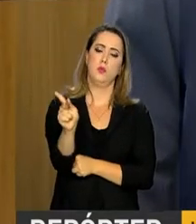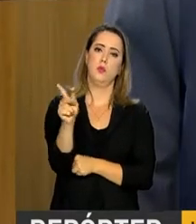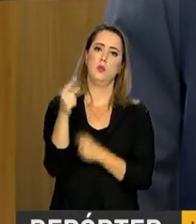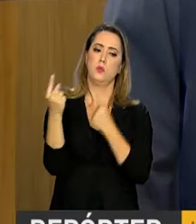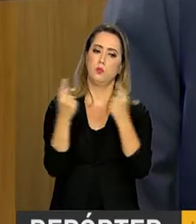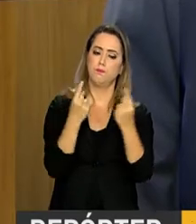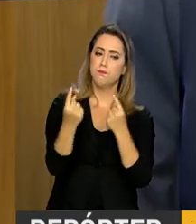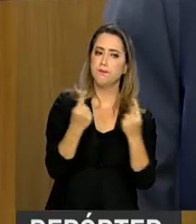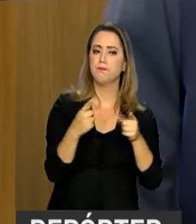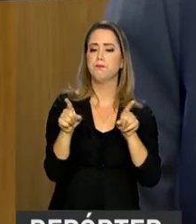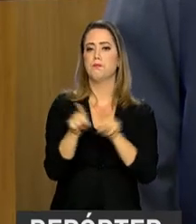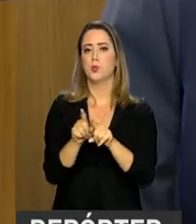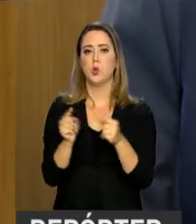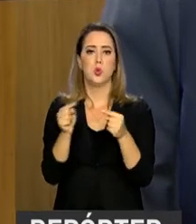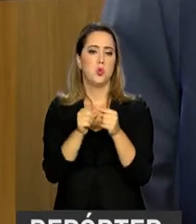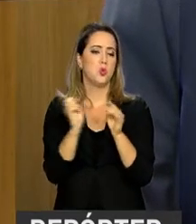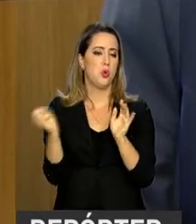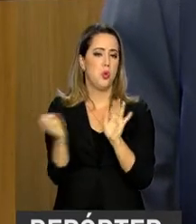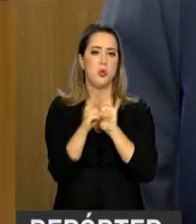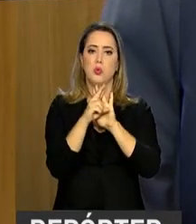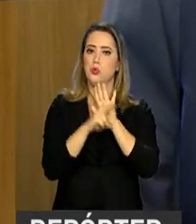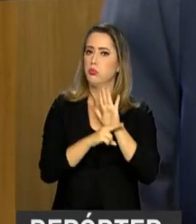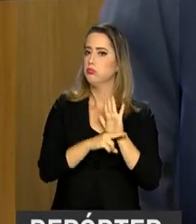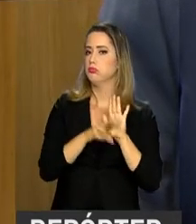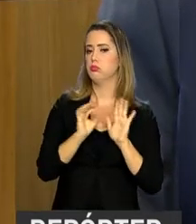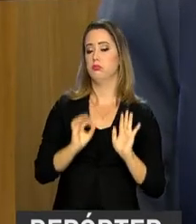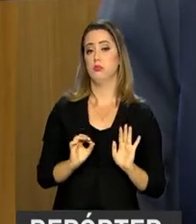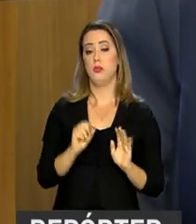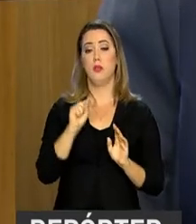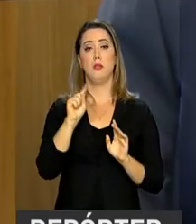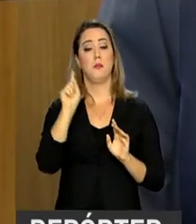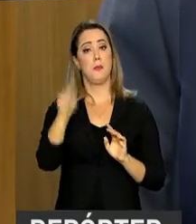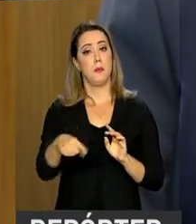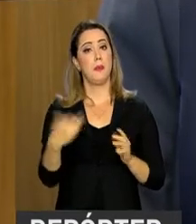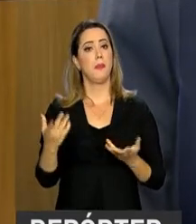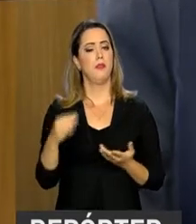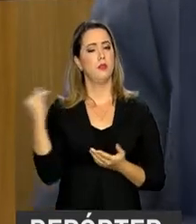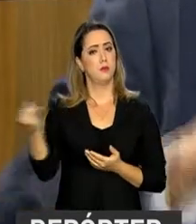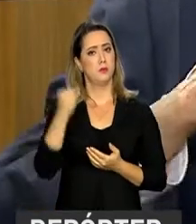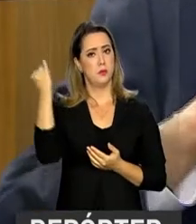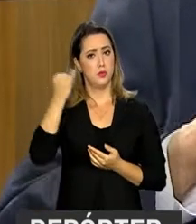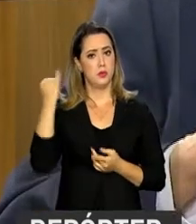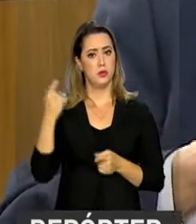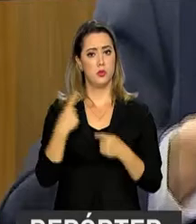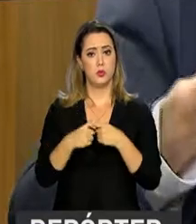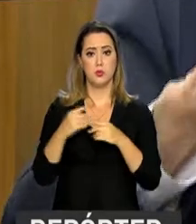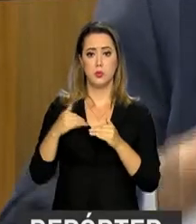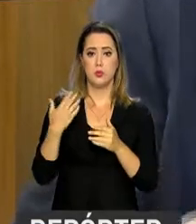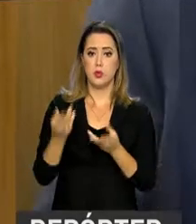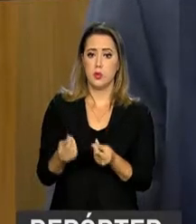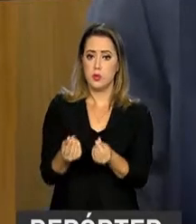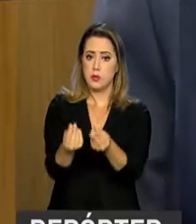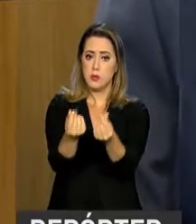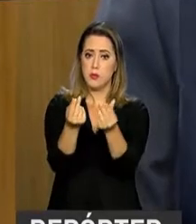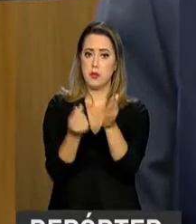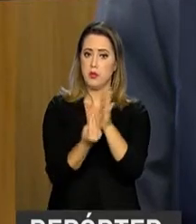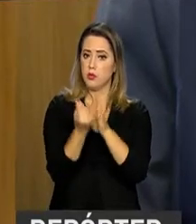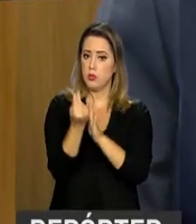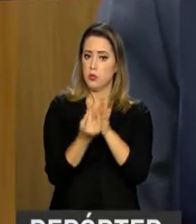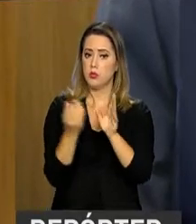merecimento ea sua expectativa e isto é fundamental para que as contas públicas brasileiras